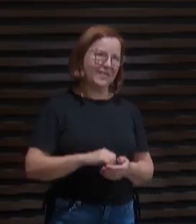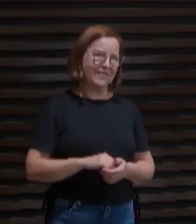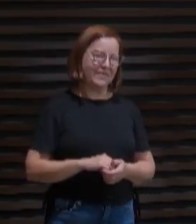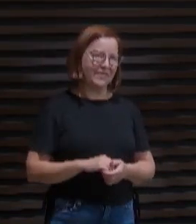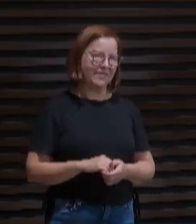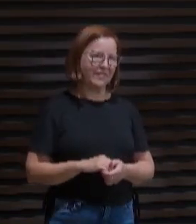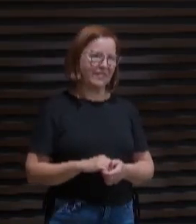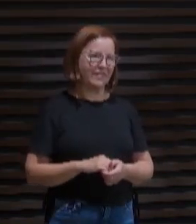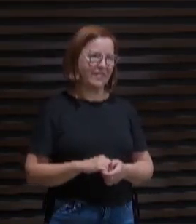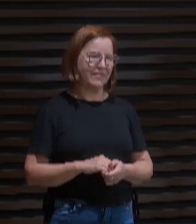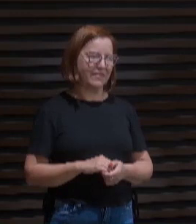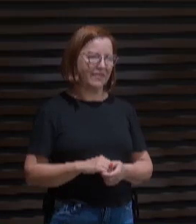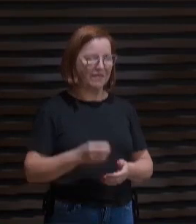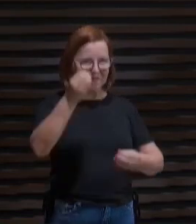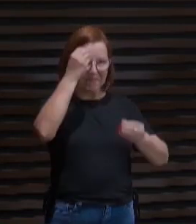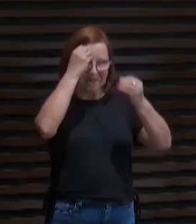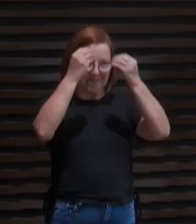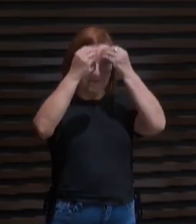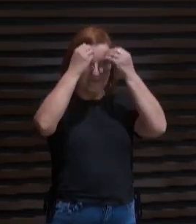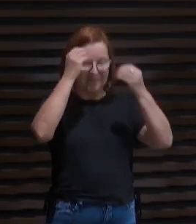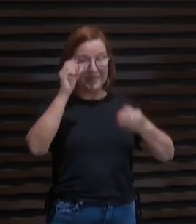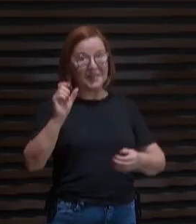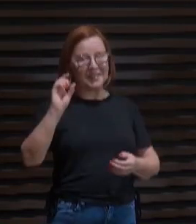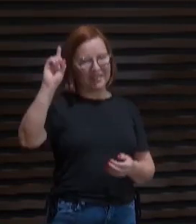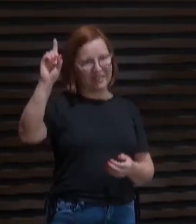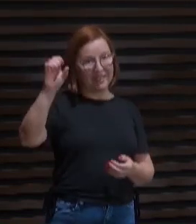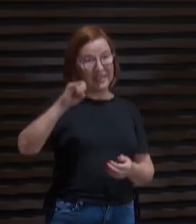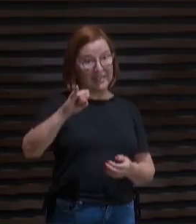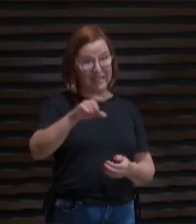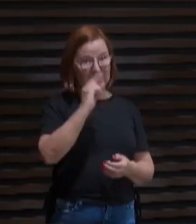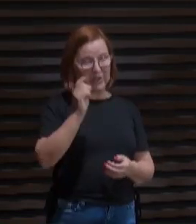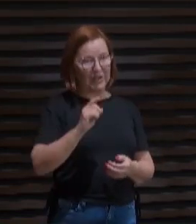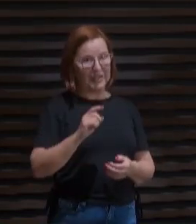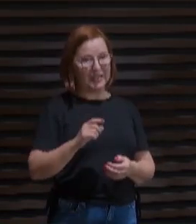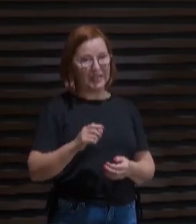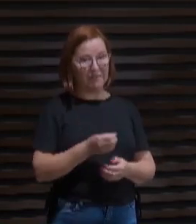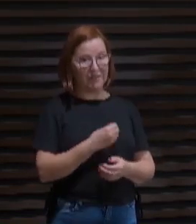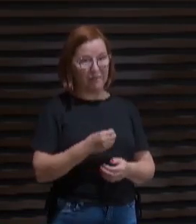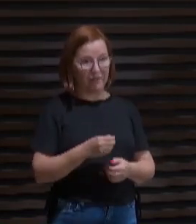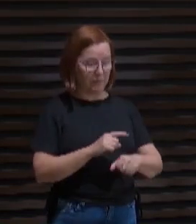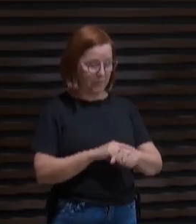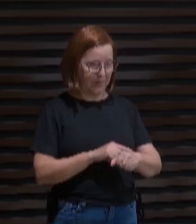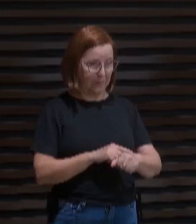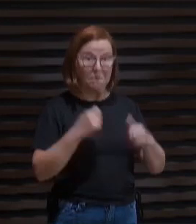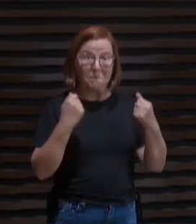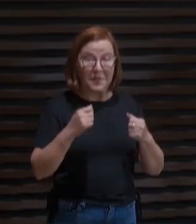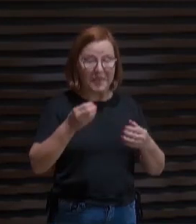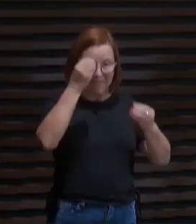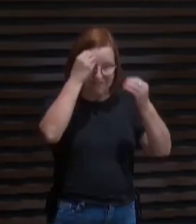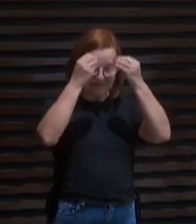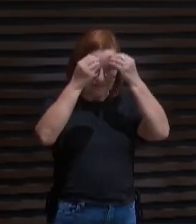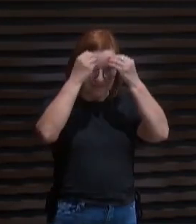A memorizar a palavra. Se nós estamos num tempo que nós necessitamos de memorizar a palavra, esse